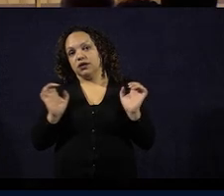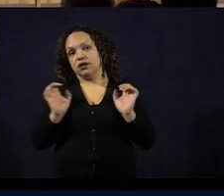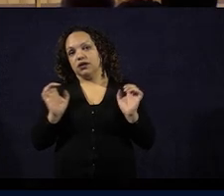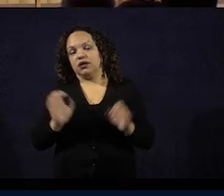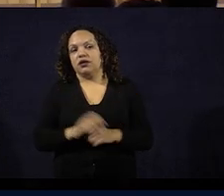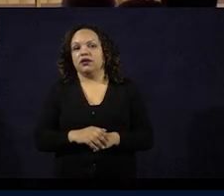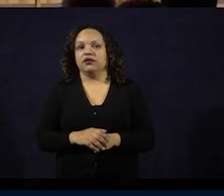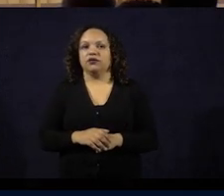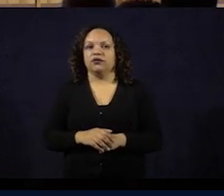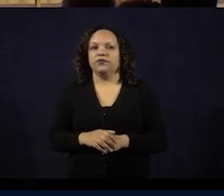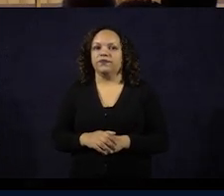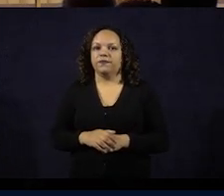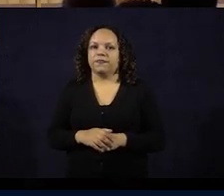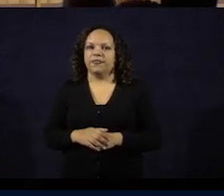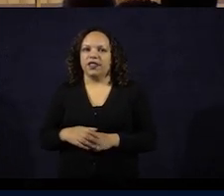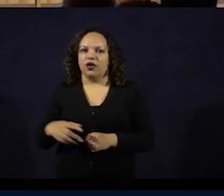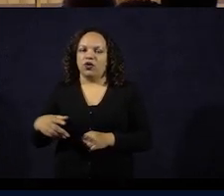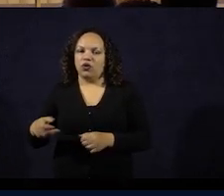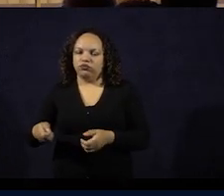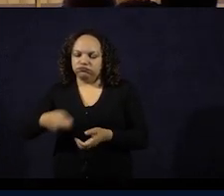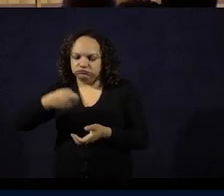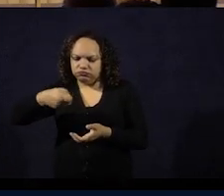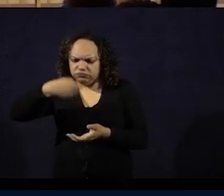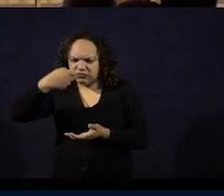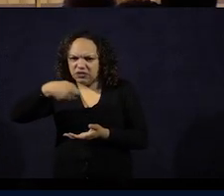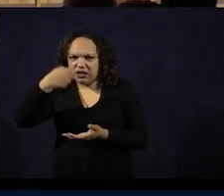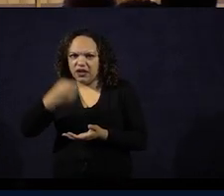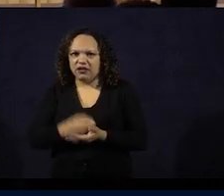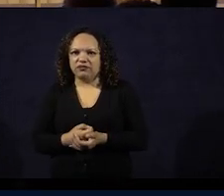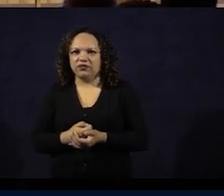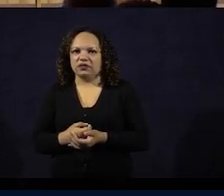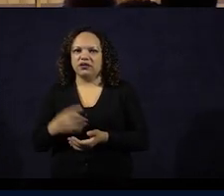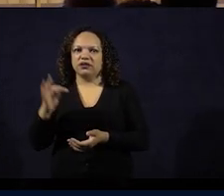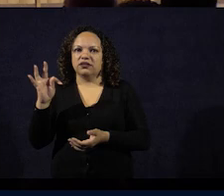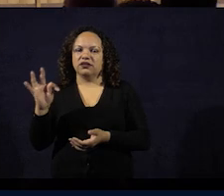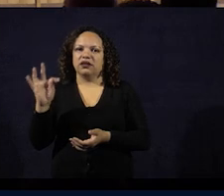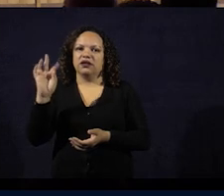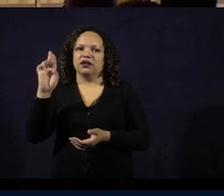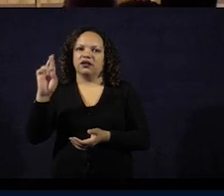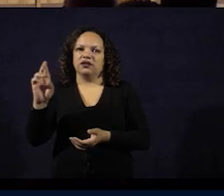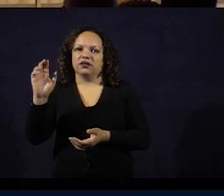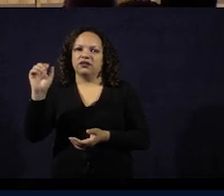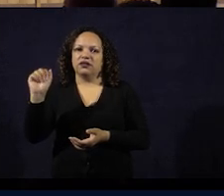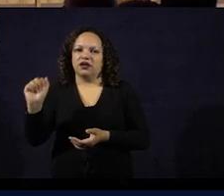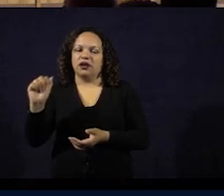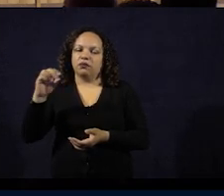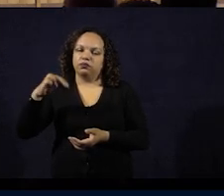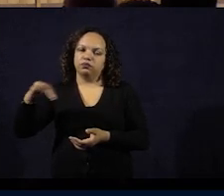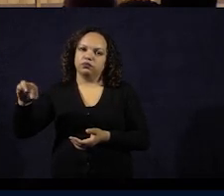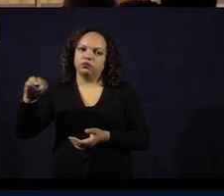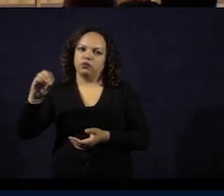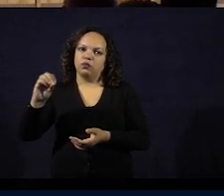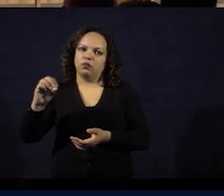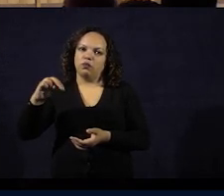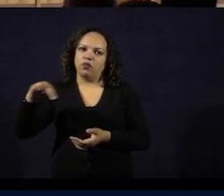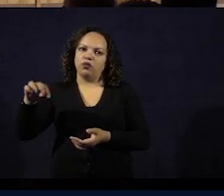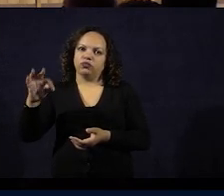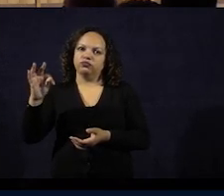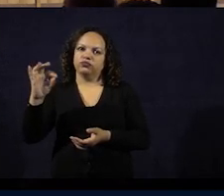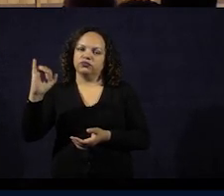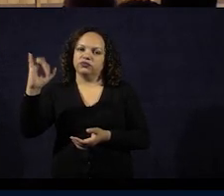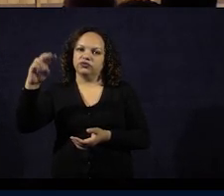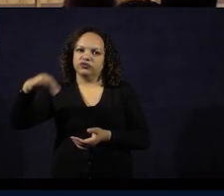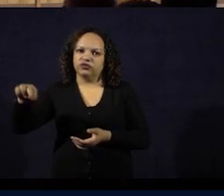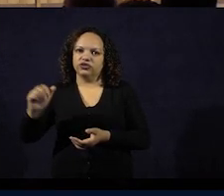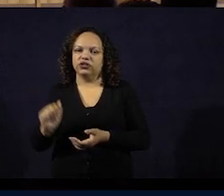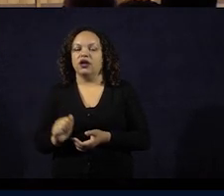refeição ao Gafra da Tramontina, Inox Brasil. Então, a gente produz de garfo a avião.